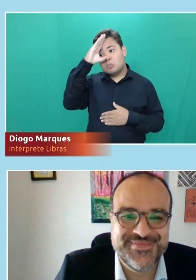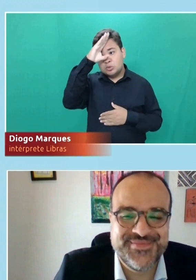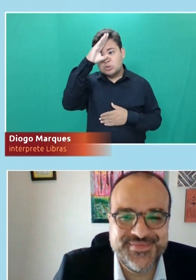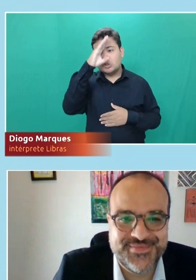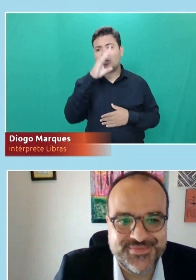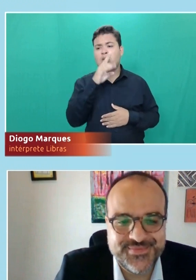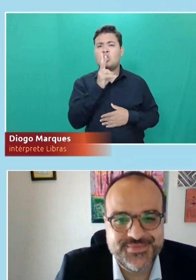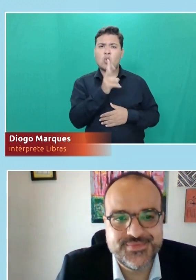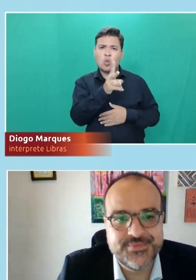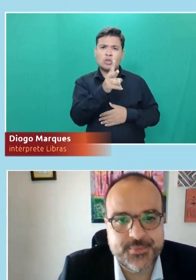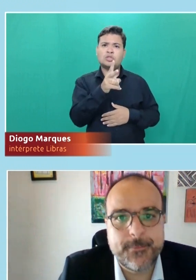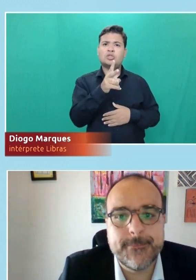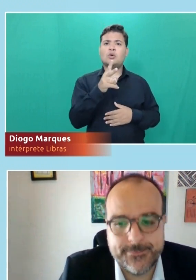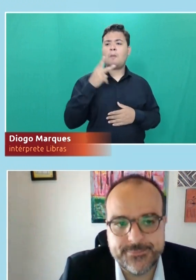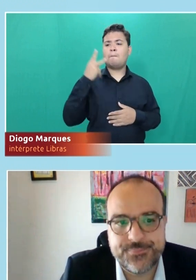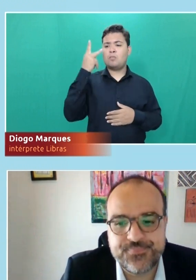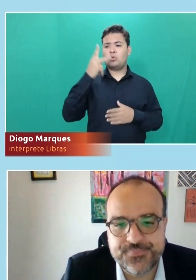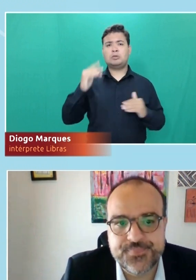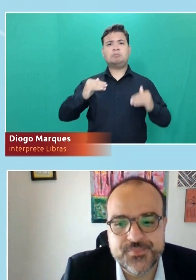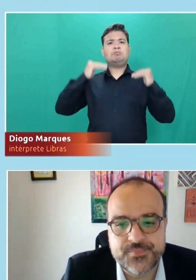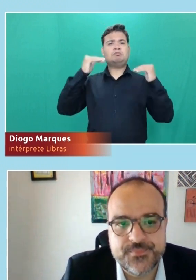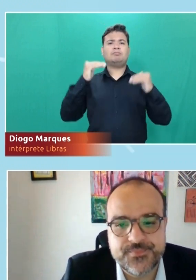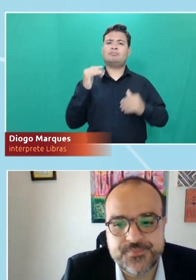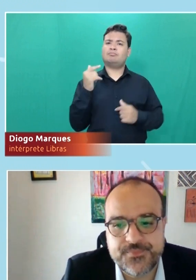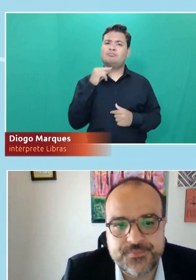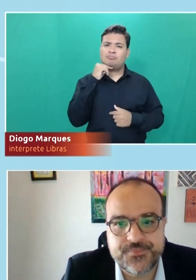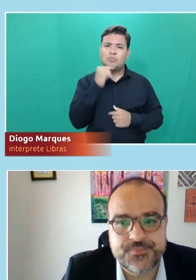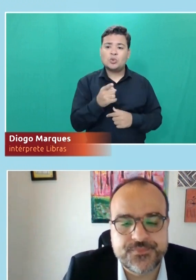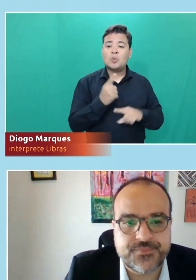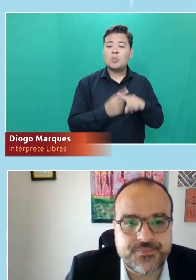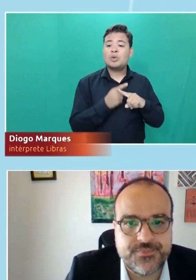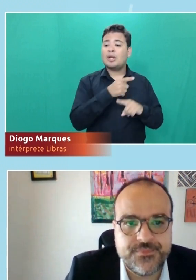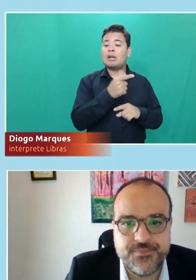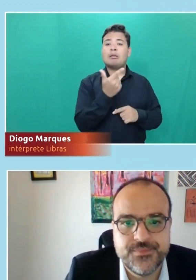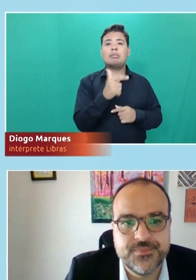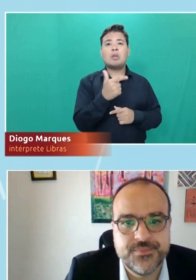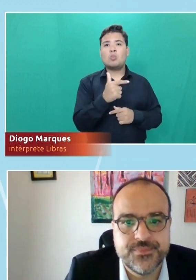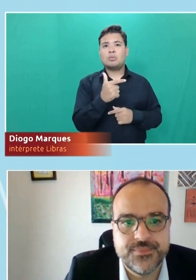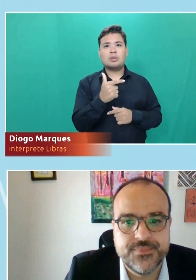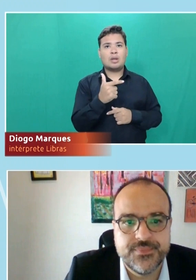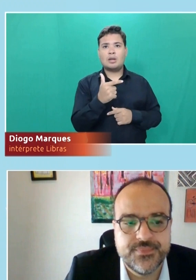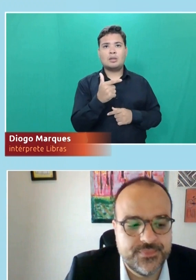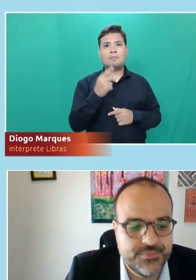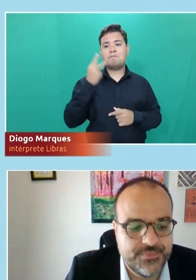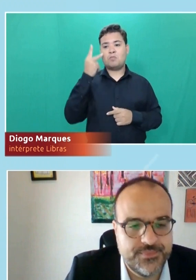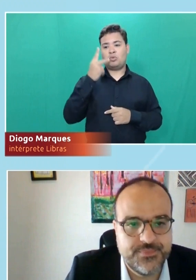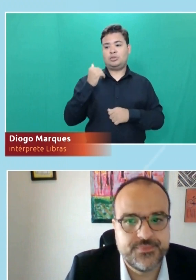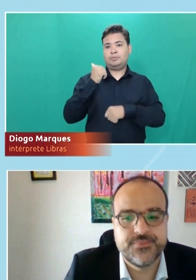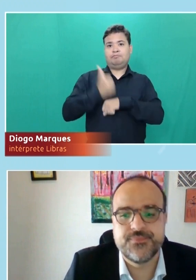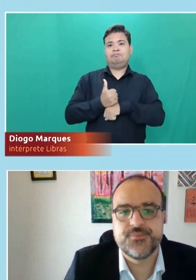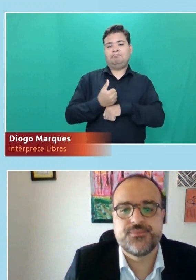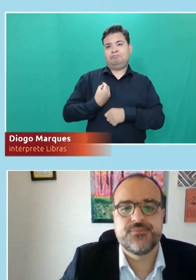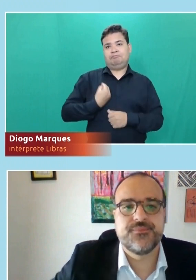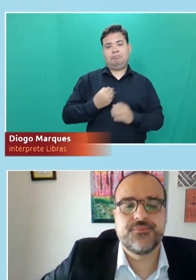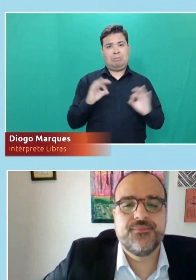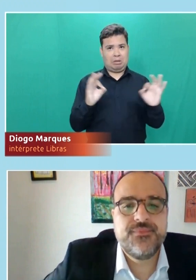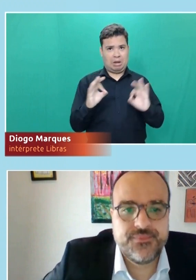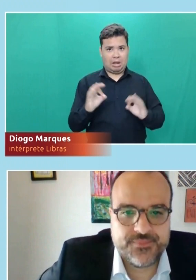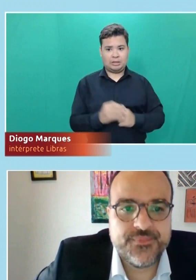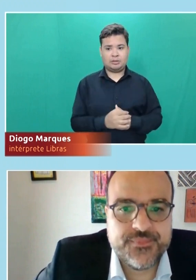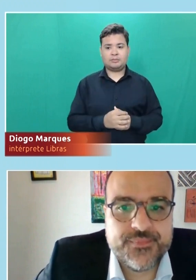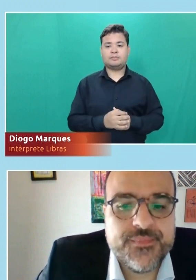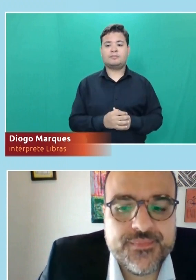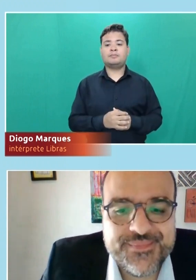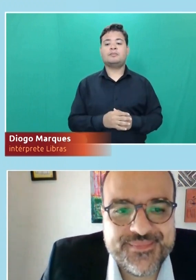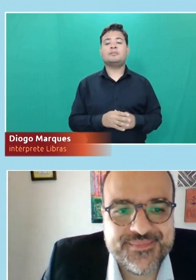um político relevante, já que não tem cargo, né, eletivo, pelo menos até 2024, que tem se afastado,